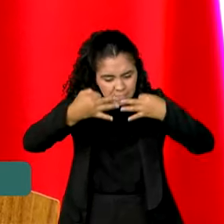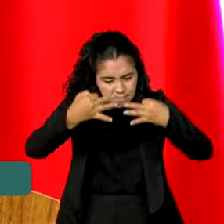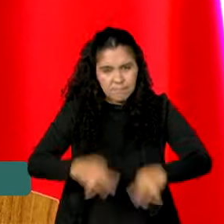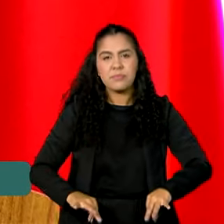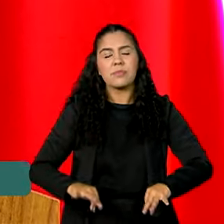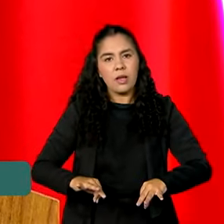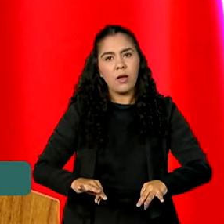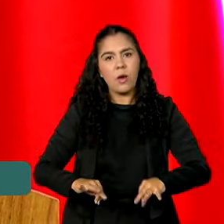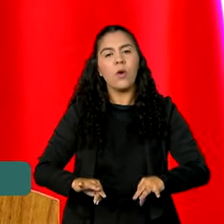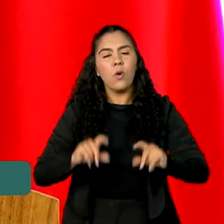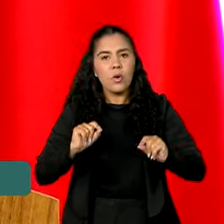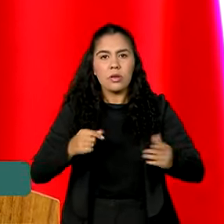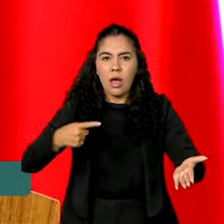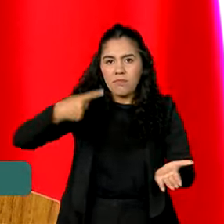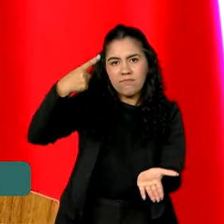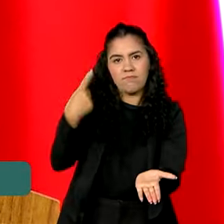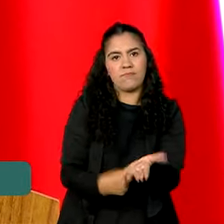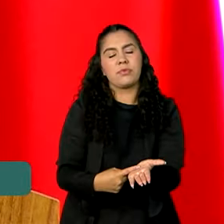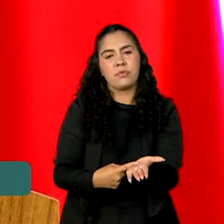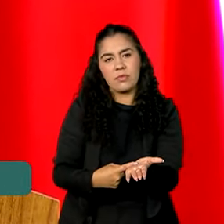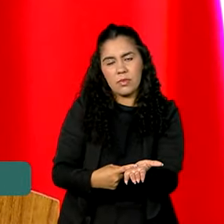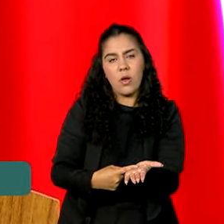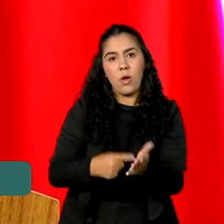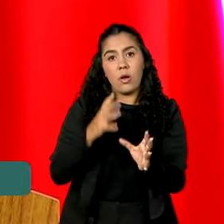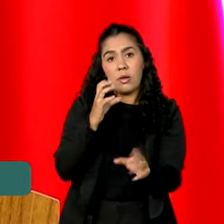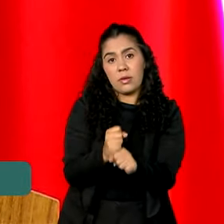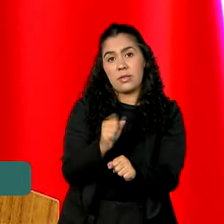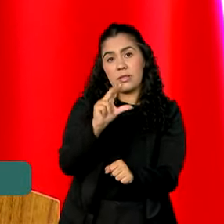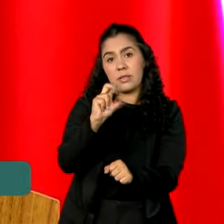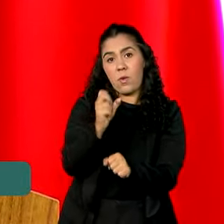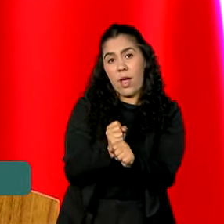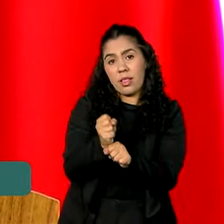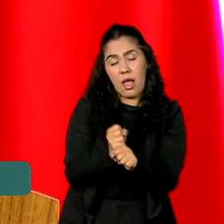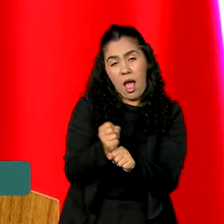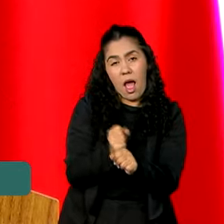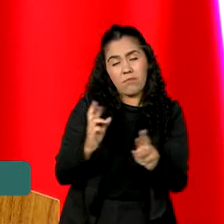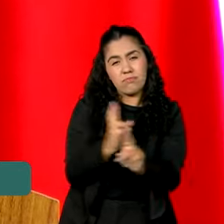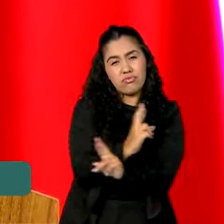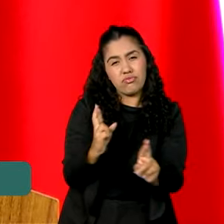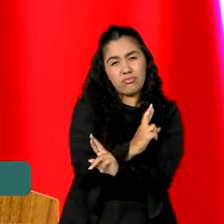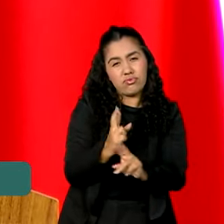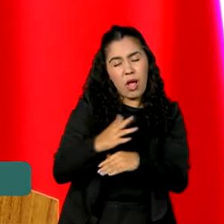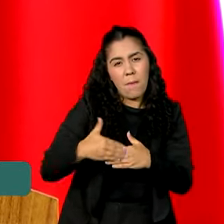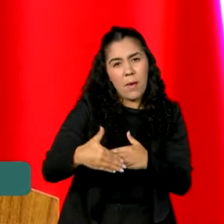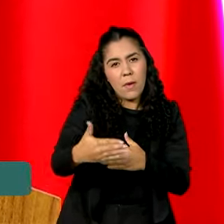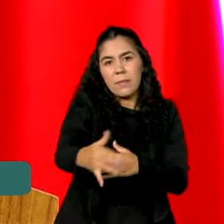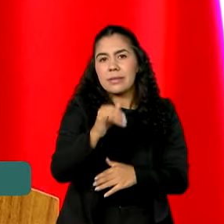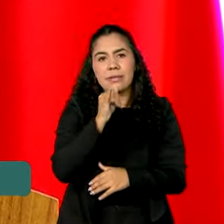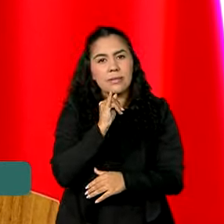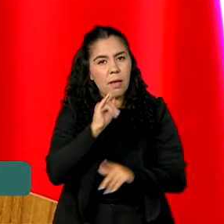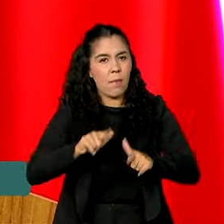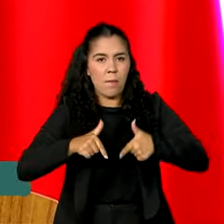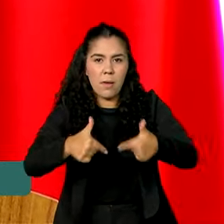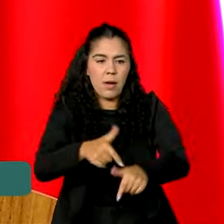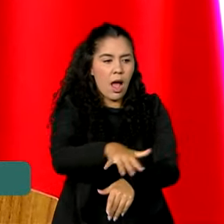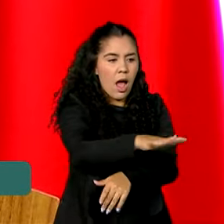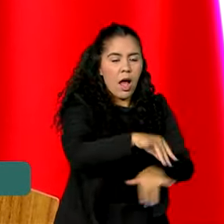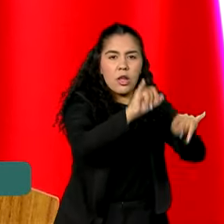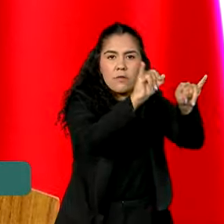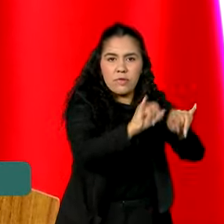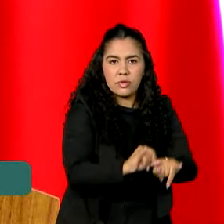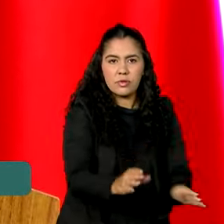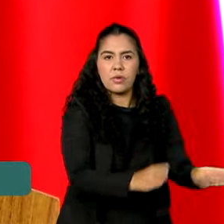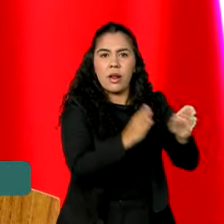a alicerçar nossa cooperação pelos próximos 50 anos em áreas como infraestrutura sustentável,